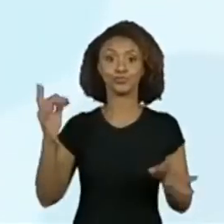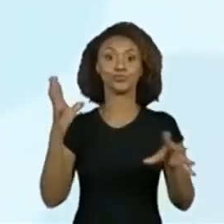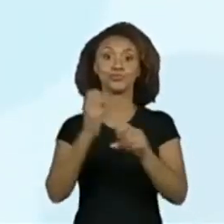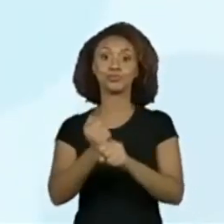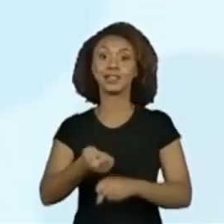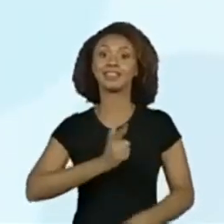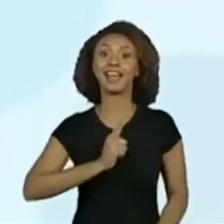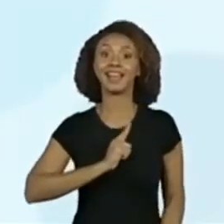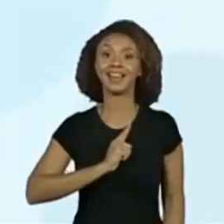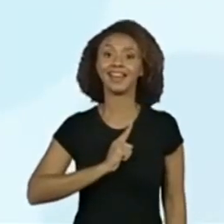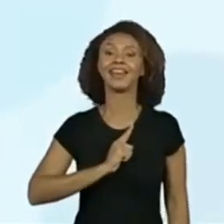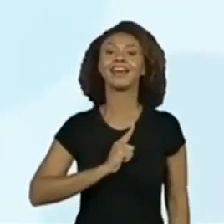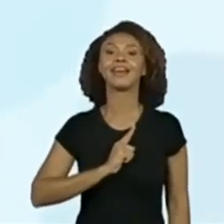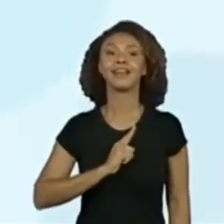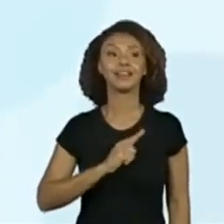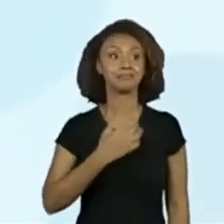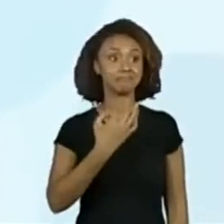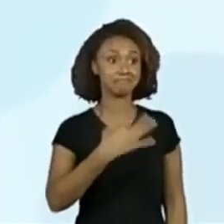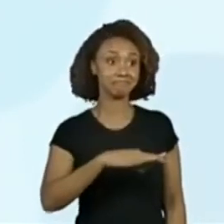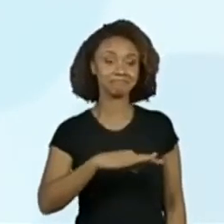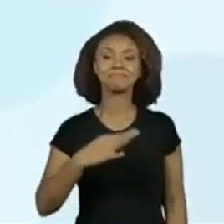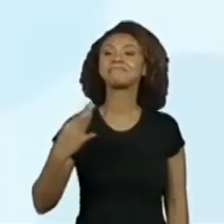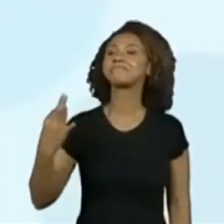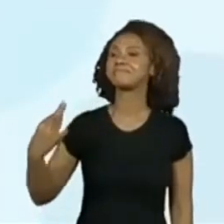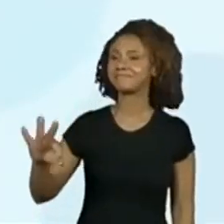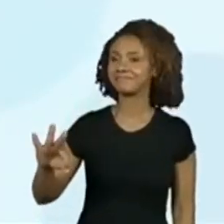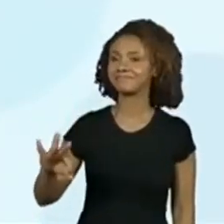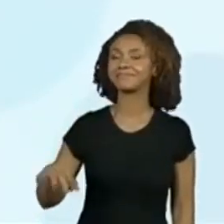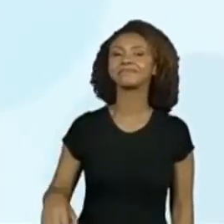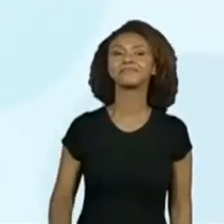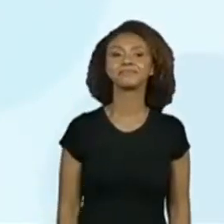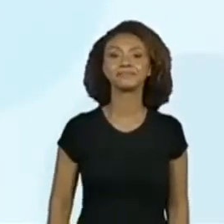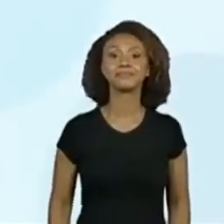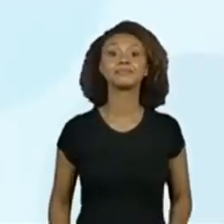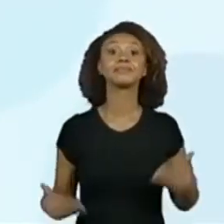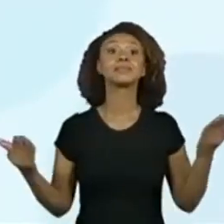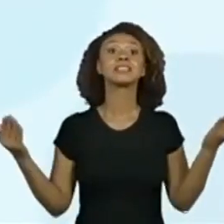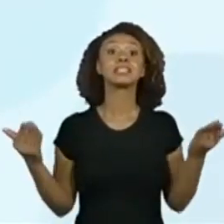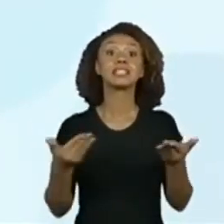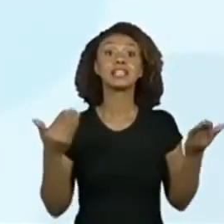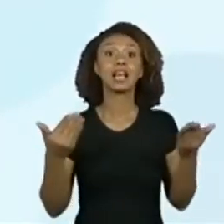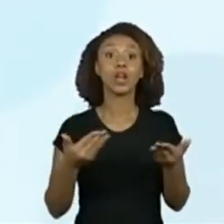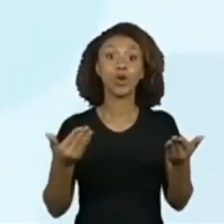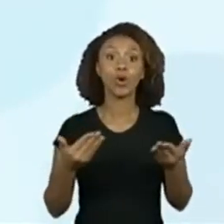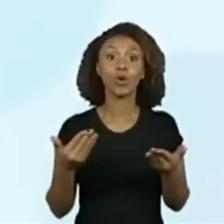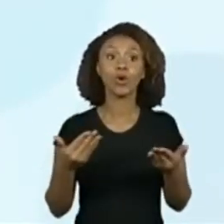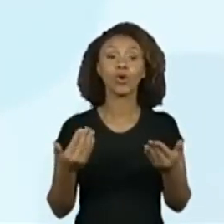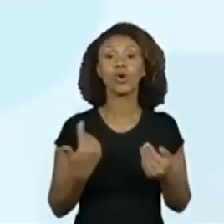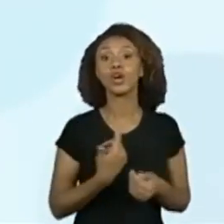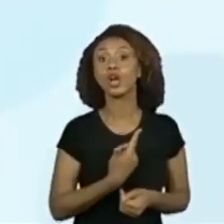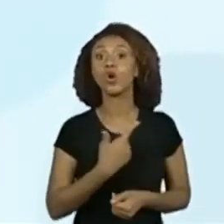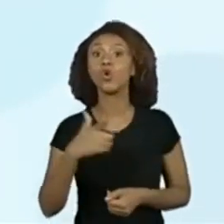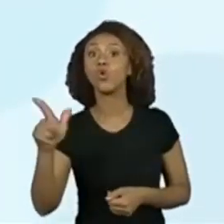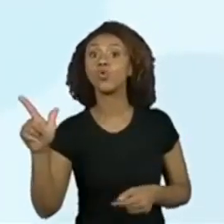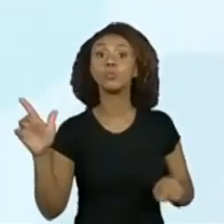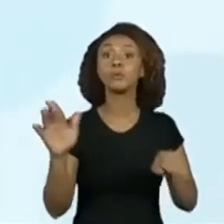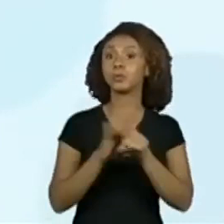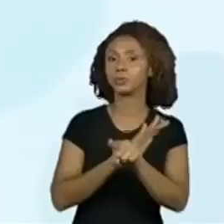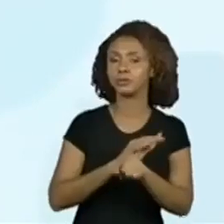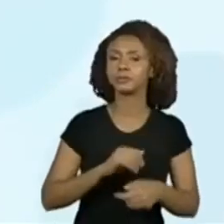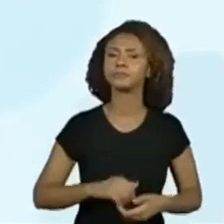certo sim certo então vamos para noss no próxima situação nossa próxima pergunta